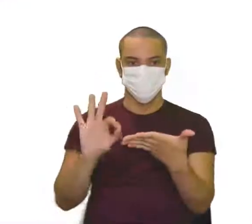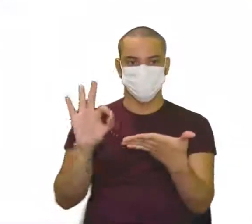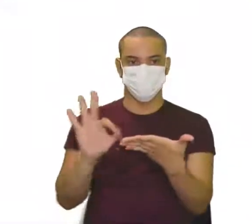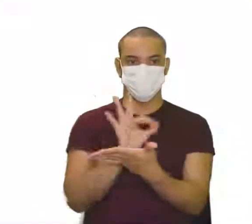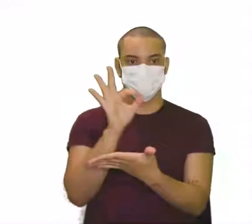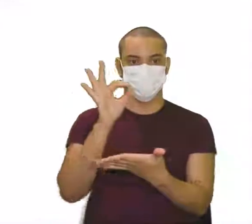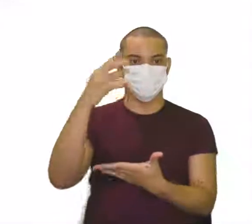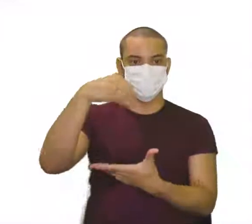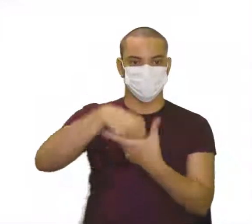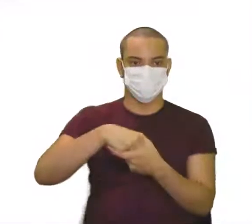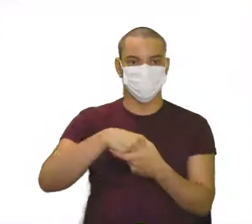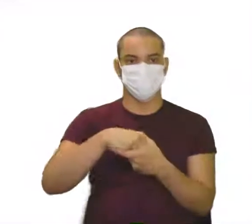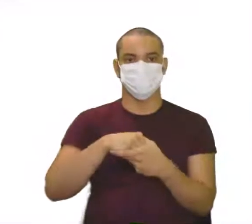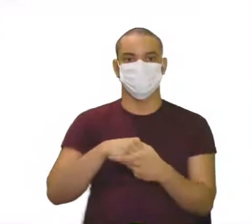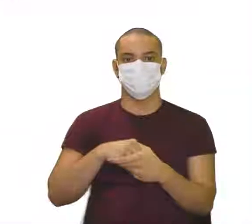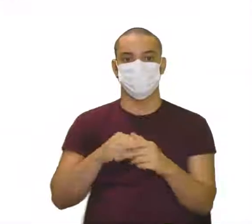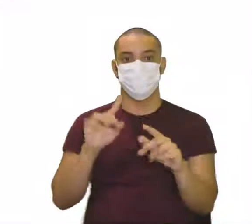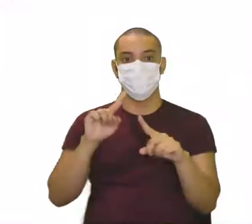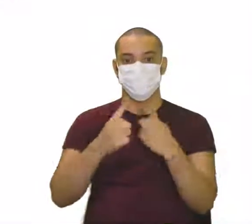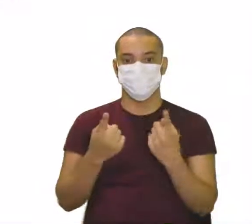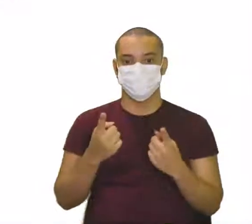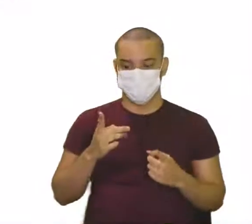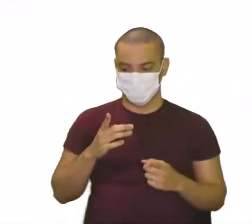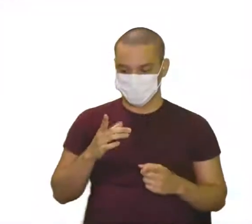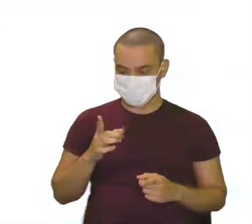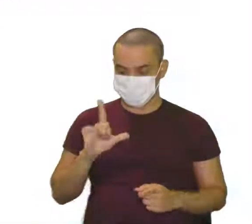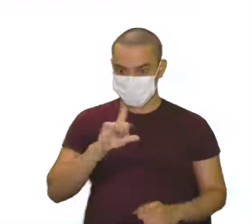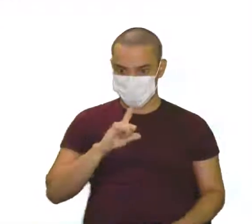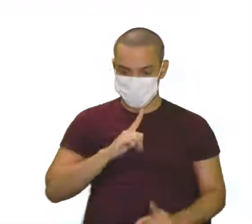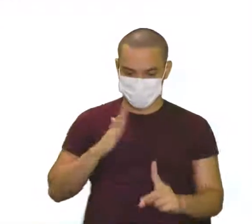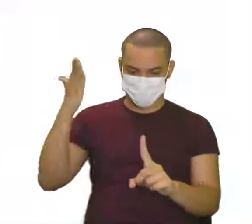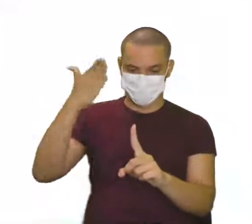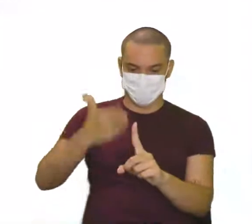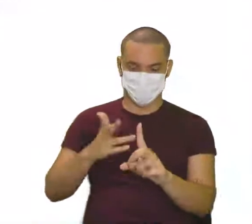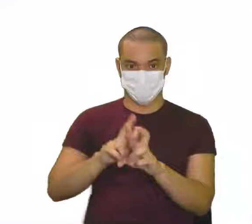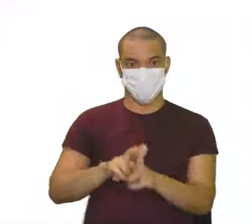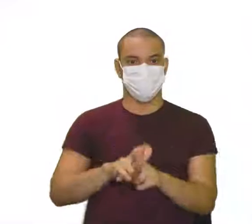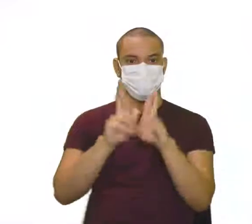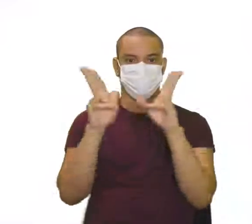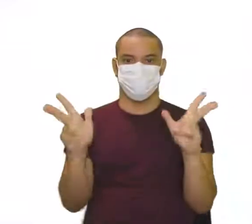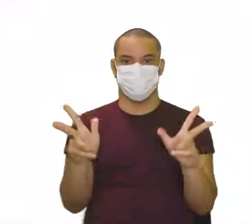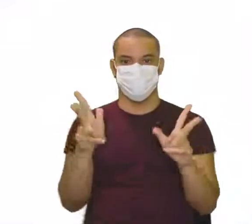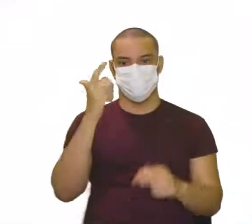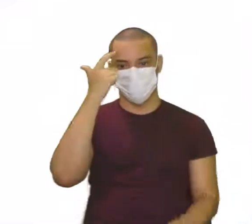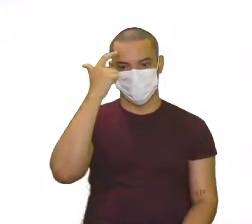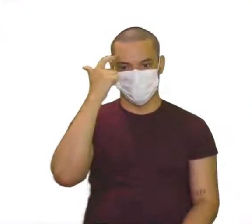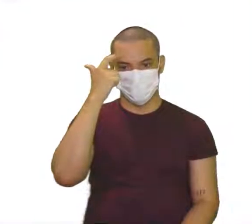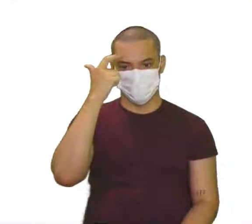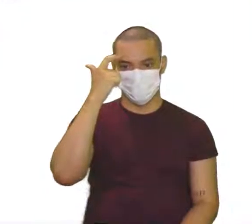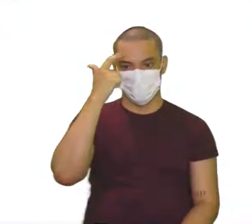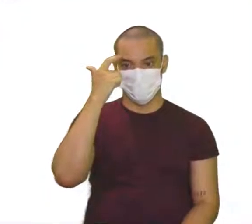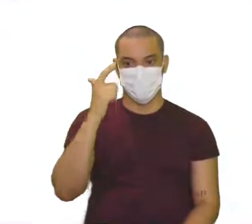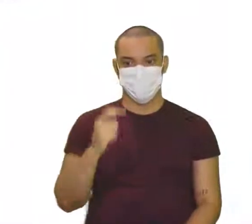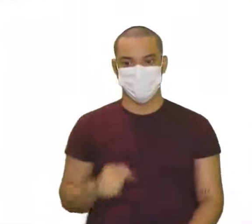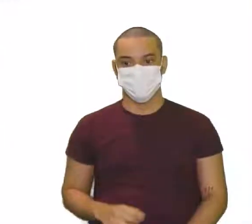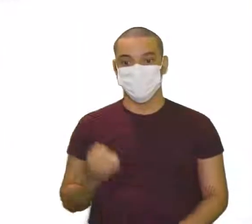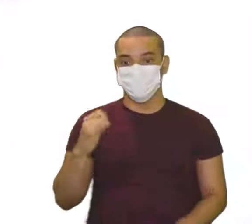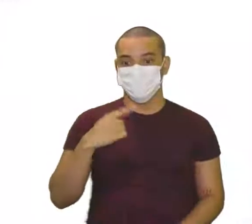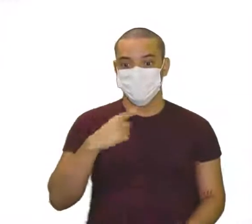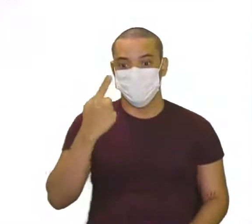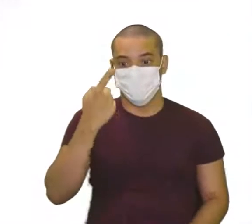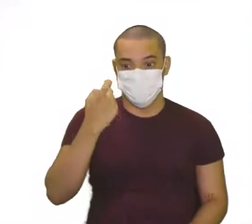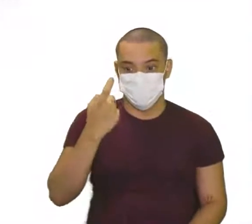com velocidade em direção diferente. É a mesma situação anterior, pessoal, olha só. Tá aqui o sentido e aqui,